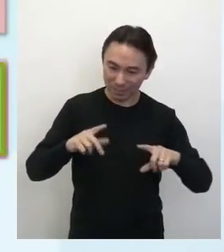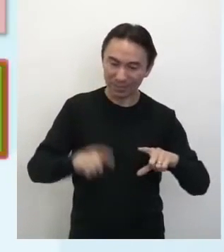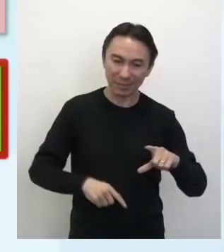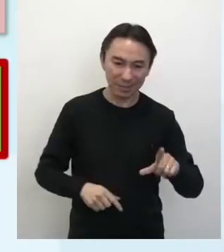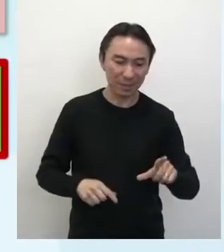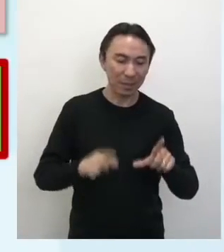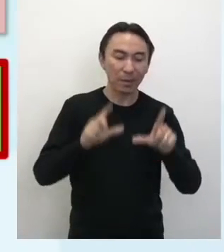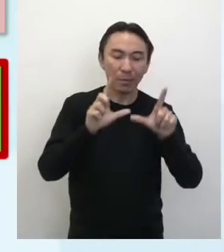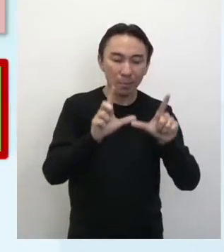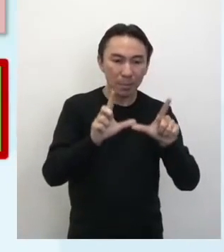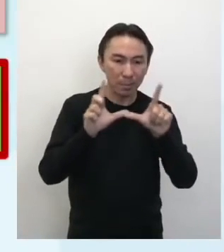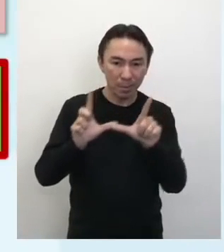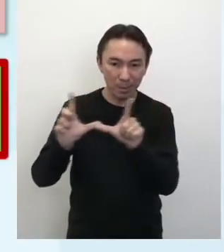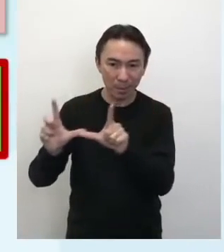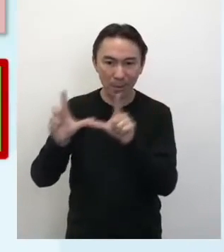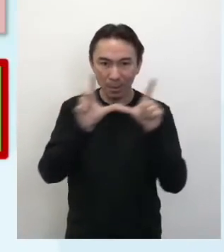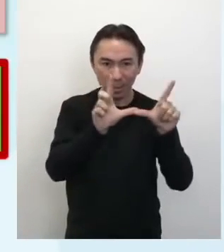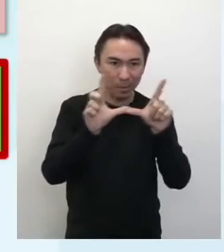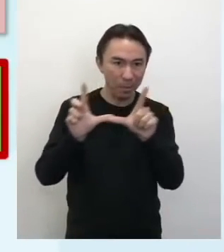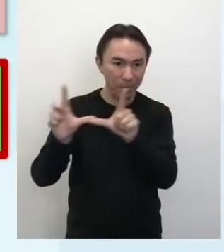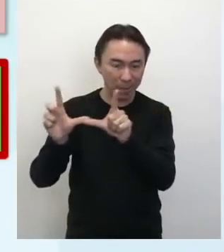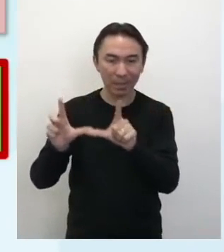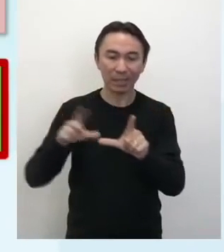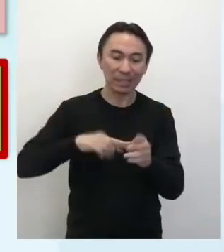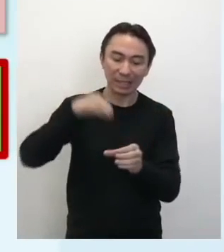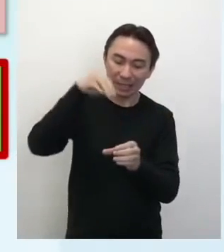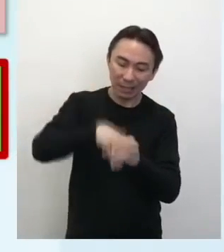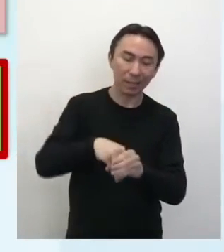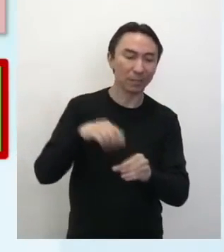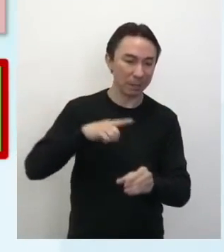seu interior. Hoje nós vamos falar disso, nós vamos falar